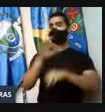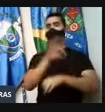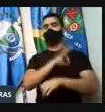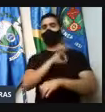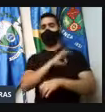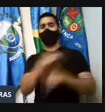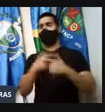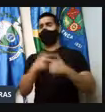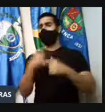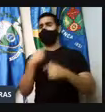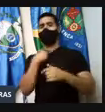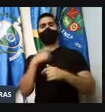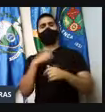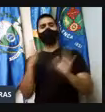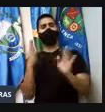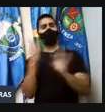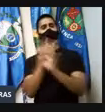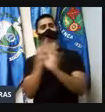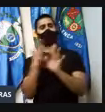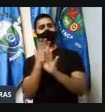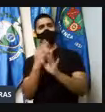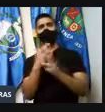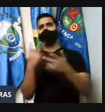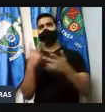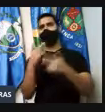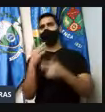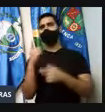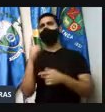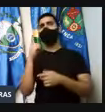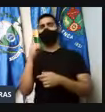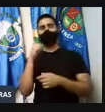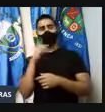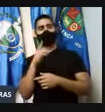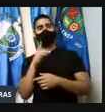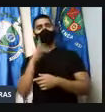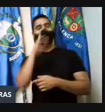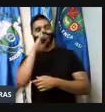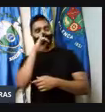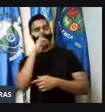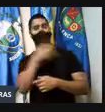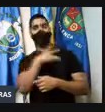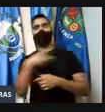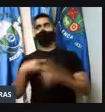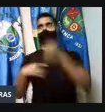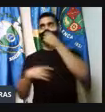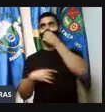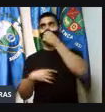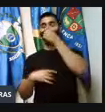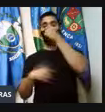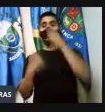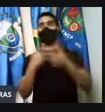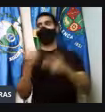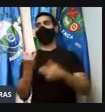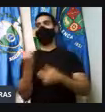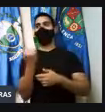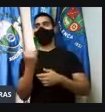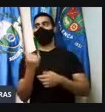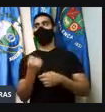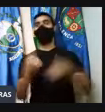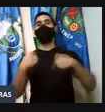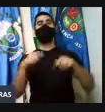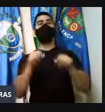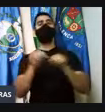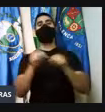as aglomerações não tragam consequências graves de saúde pública no nosso município. Muito importante. E quem tem que agir